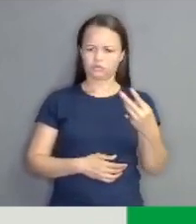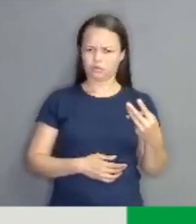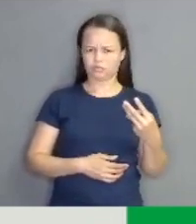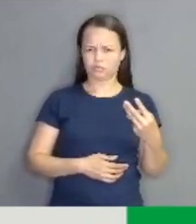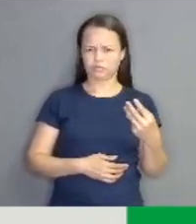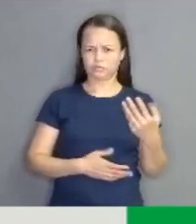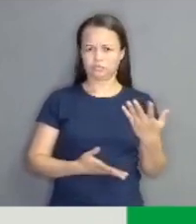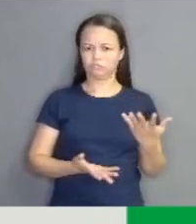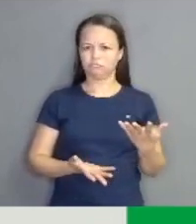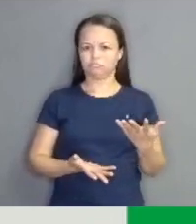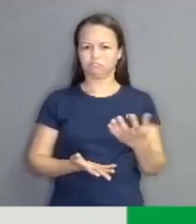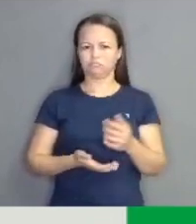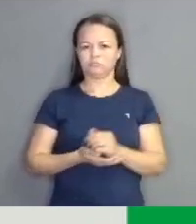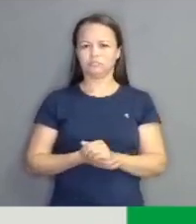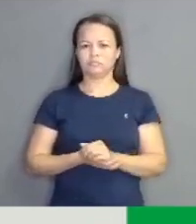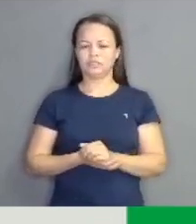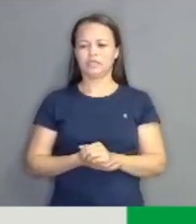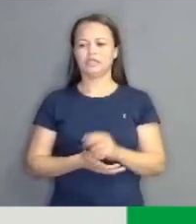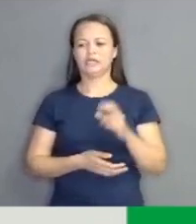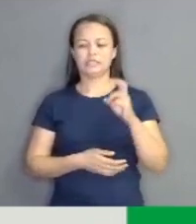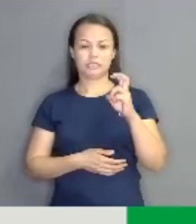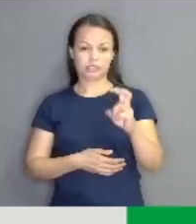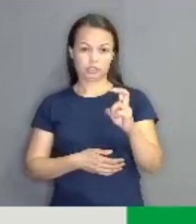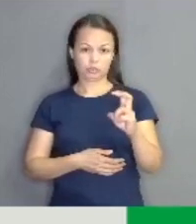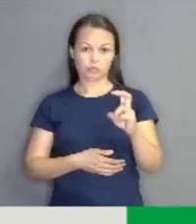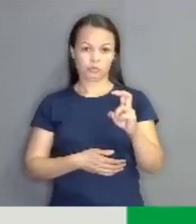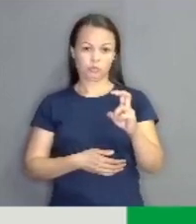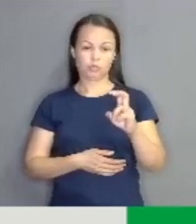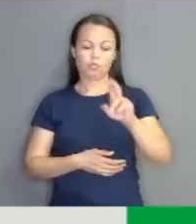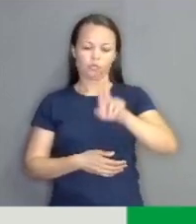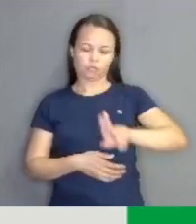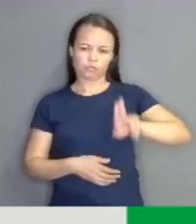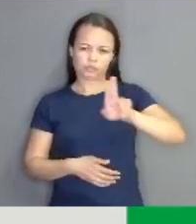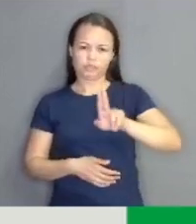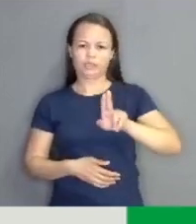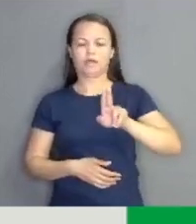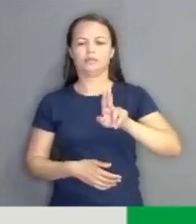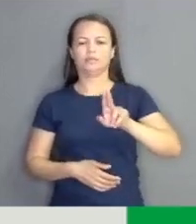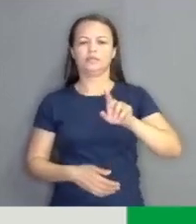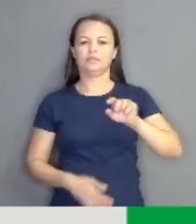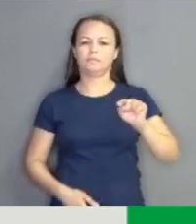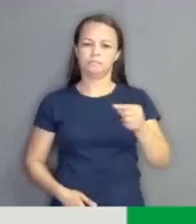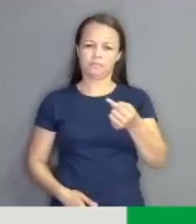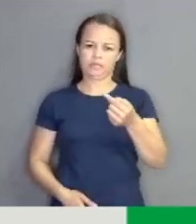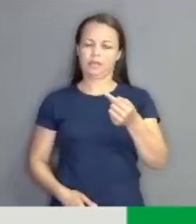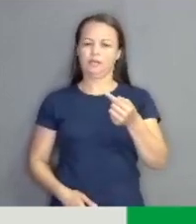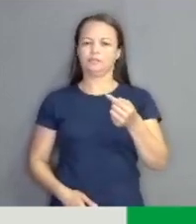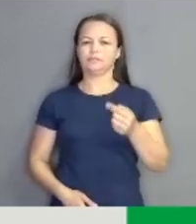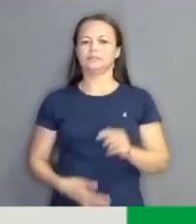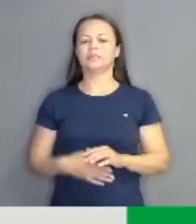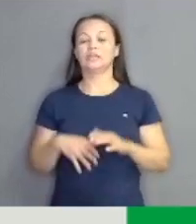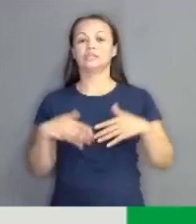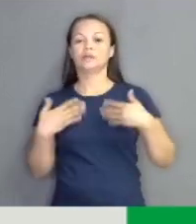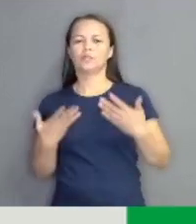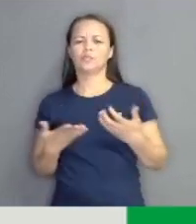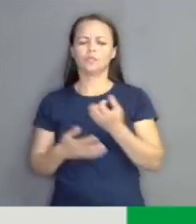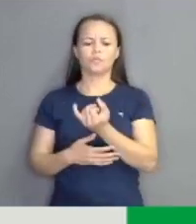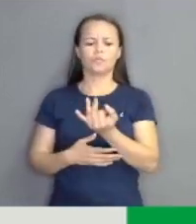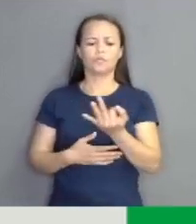3. E 5 unidades de milhar. Então,